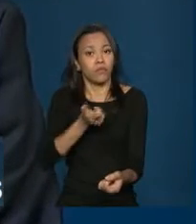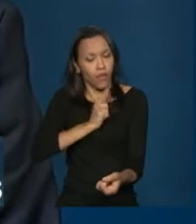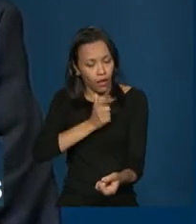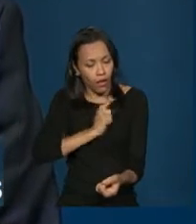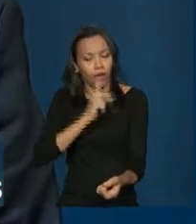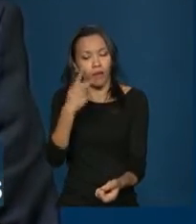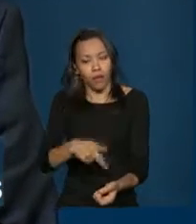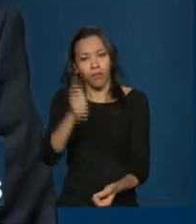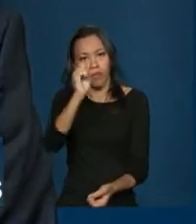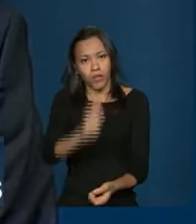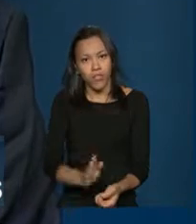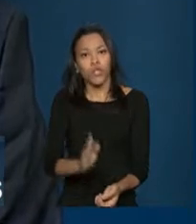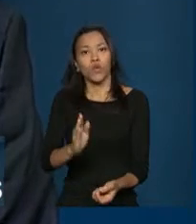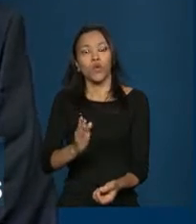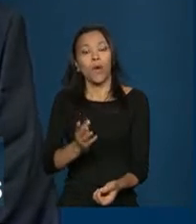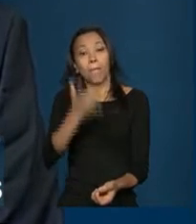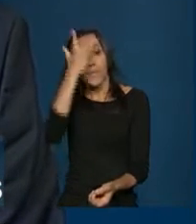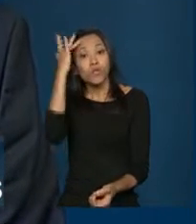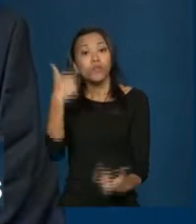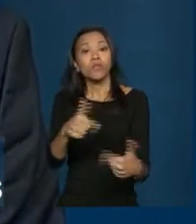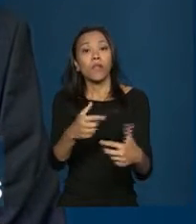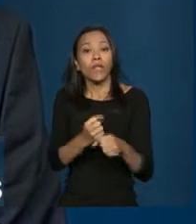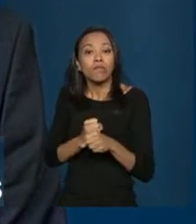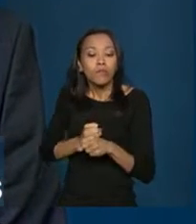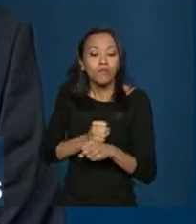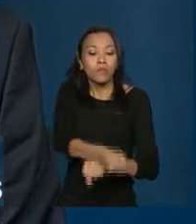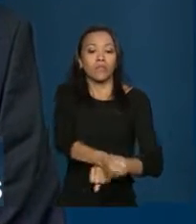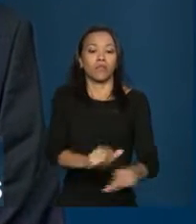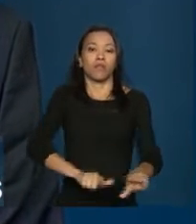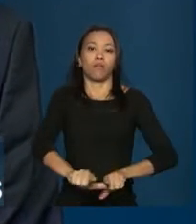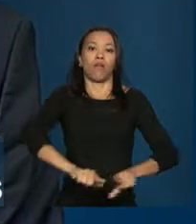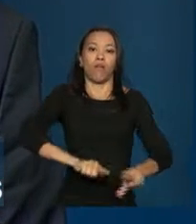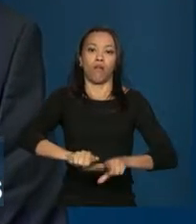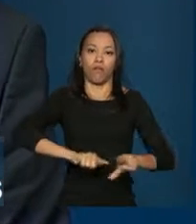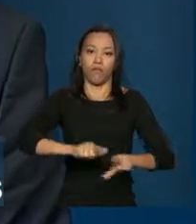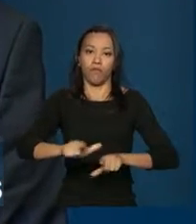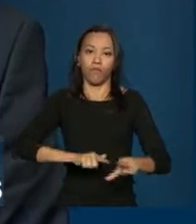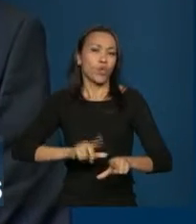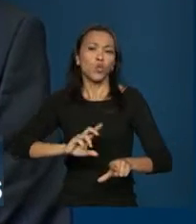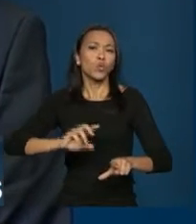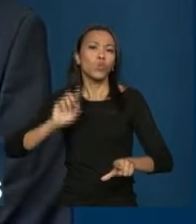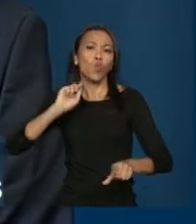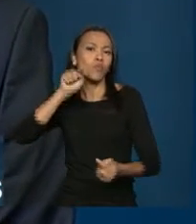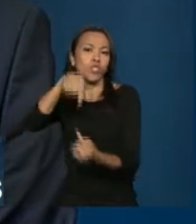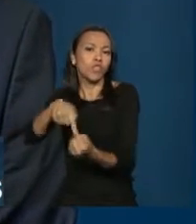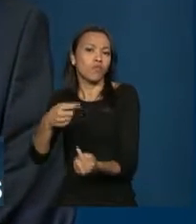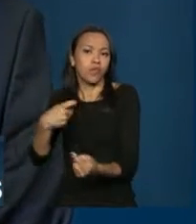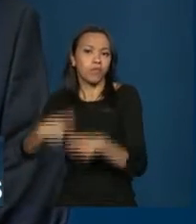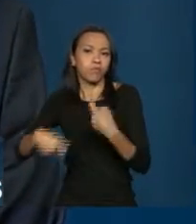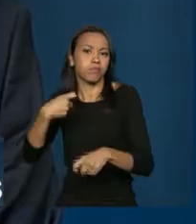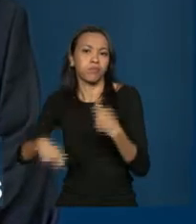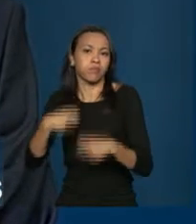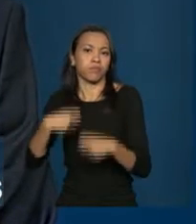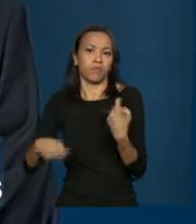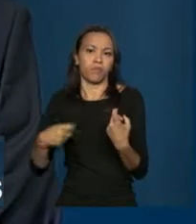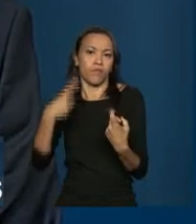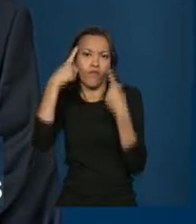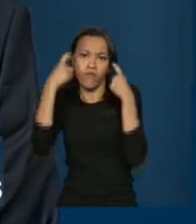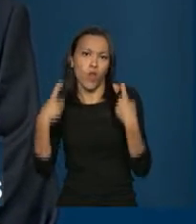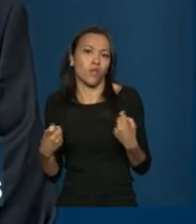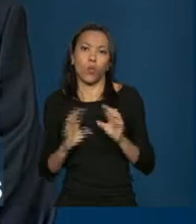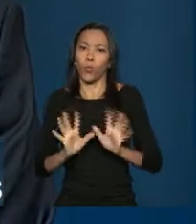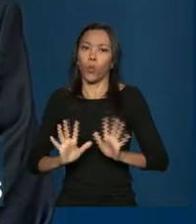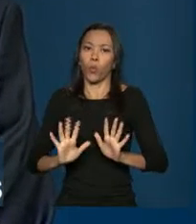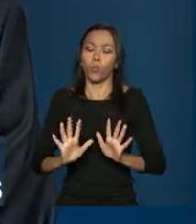tráfico nacional e não se limita à finalidade de exploração sexual.